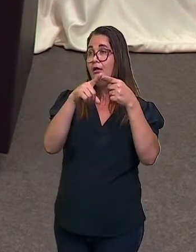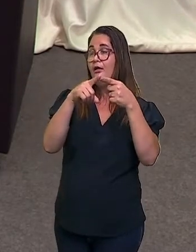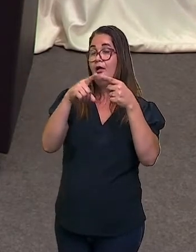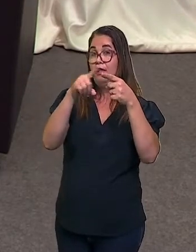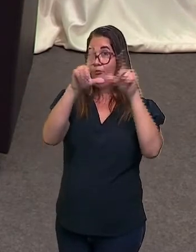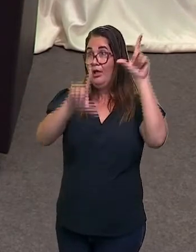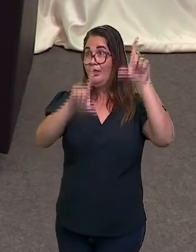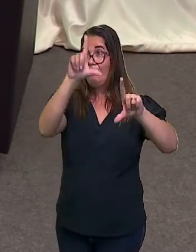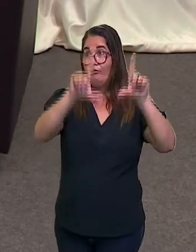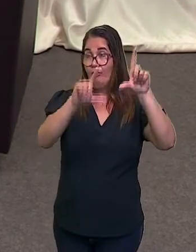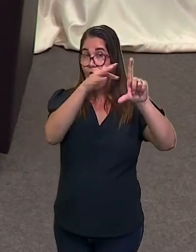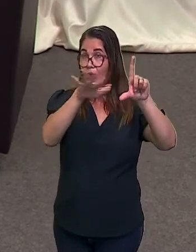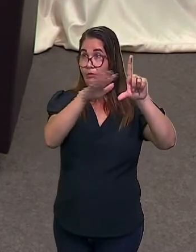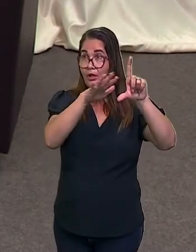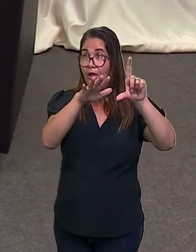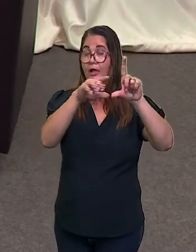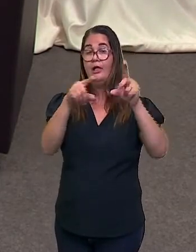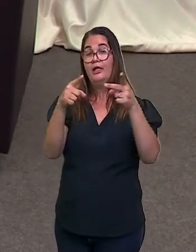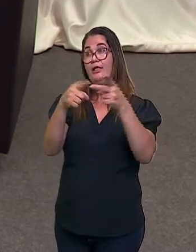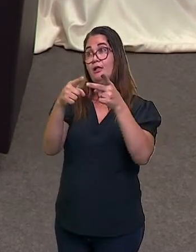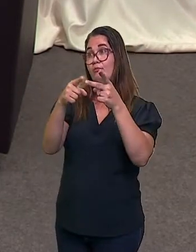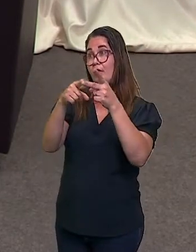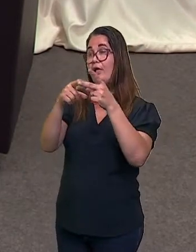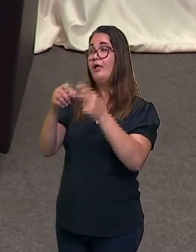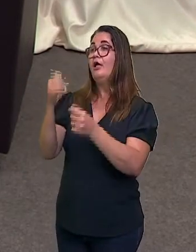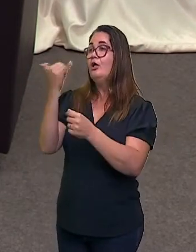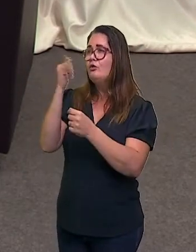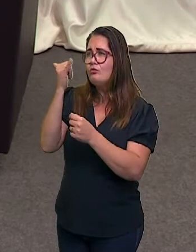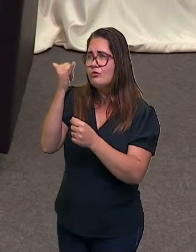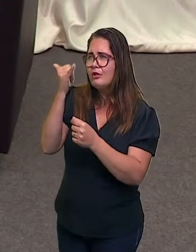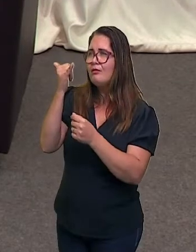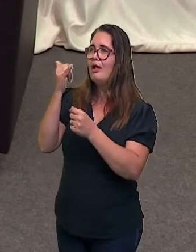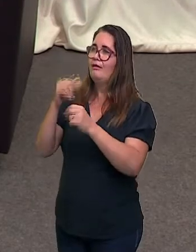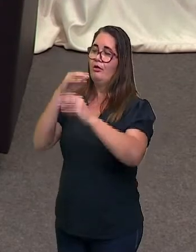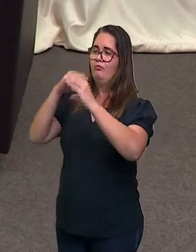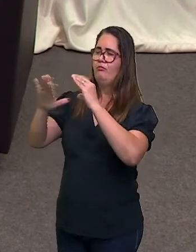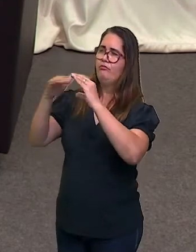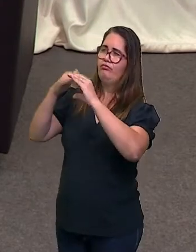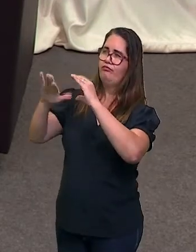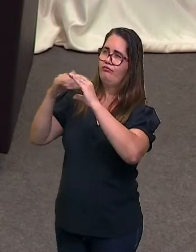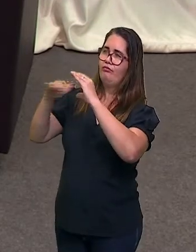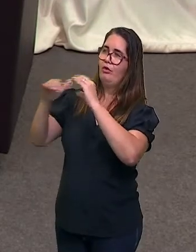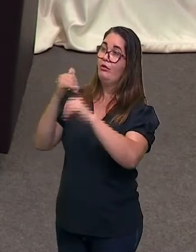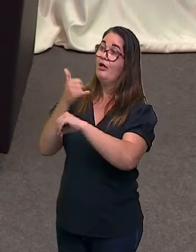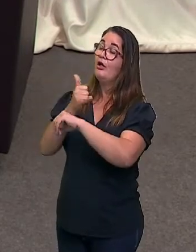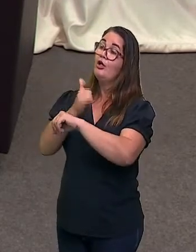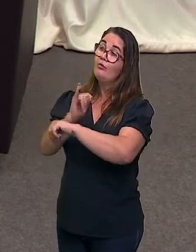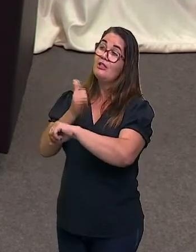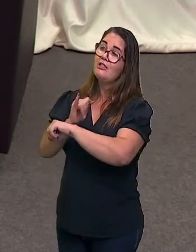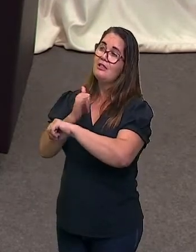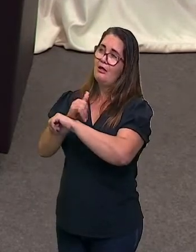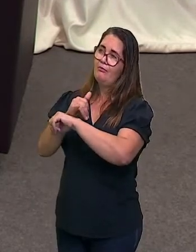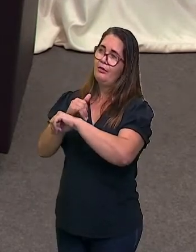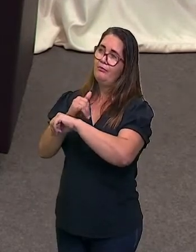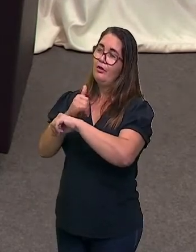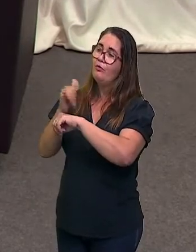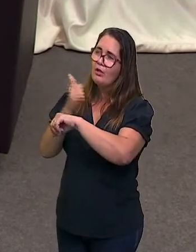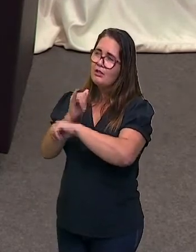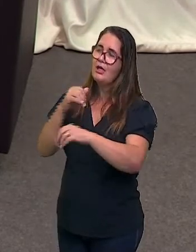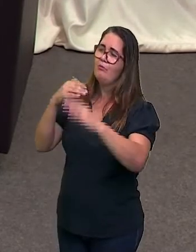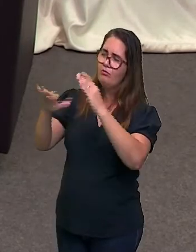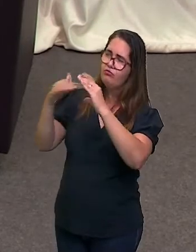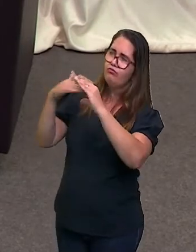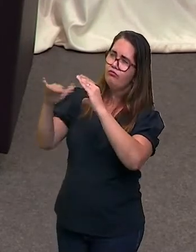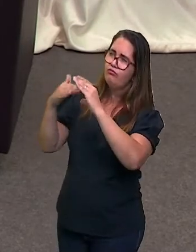aluno estas aulas. E, além disso, a escola ela